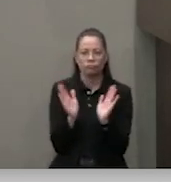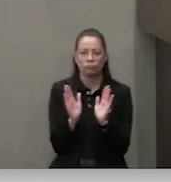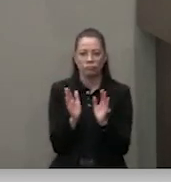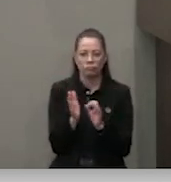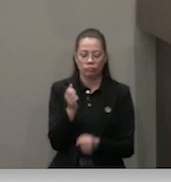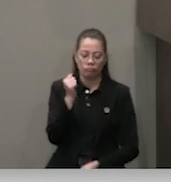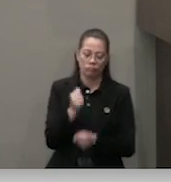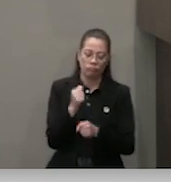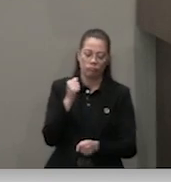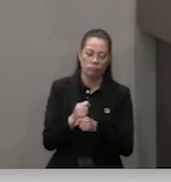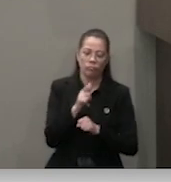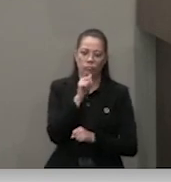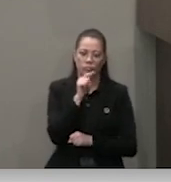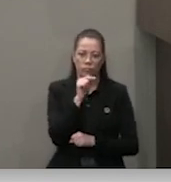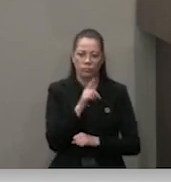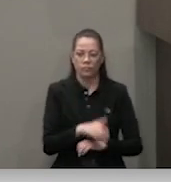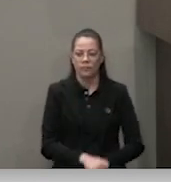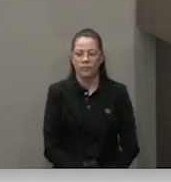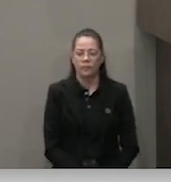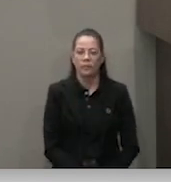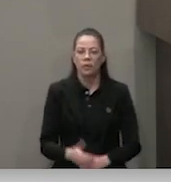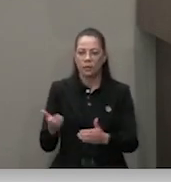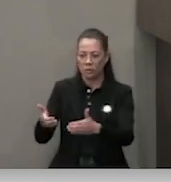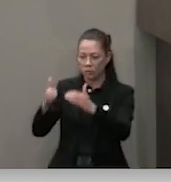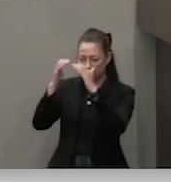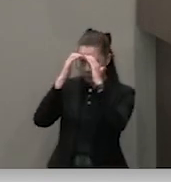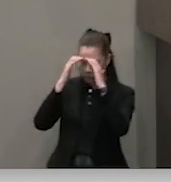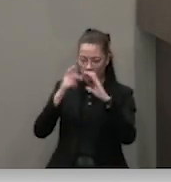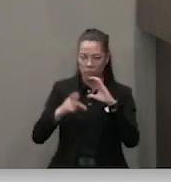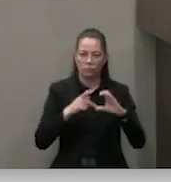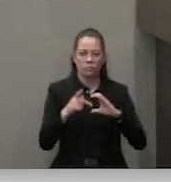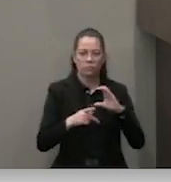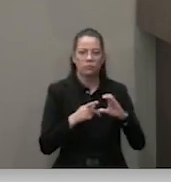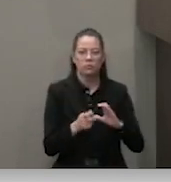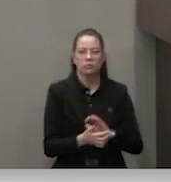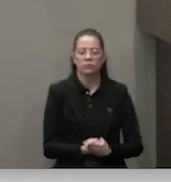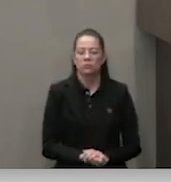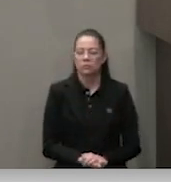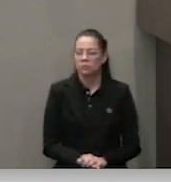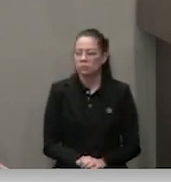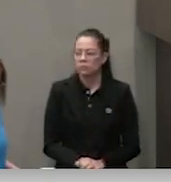da água que chega a água na torneira então respeita esse Parlamento Obrigado